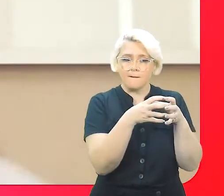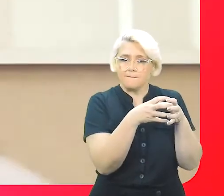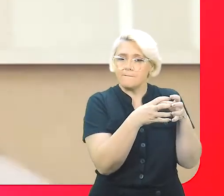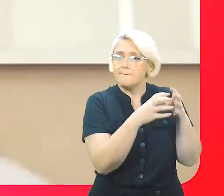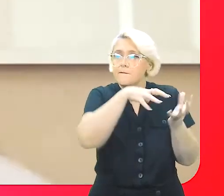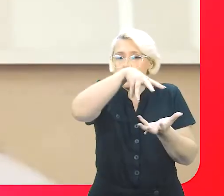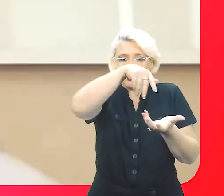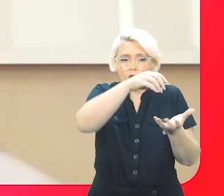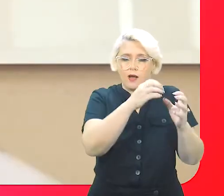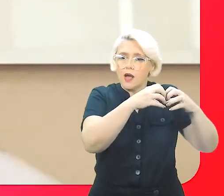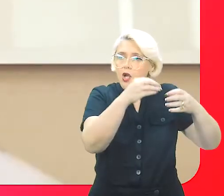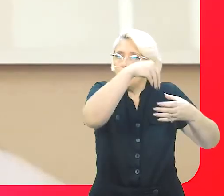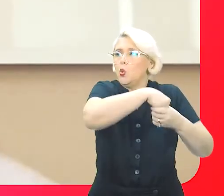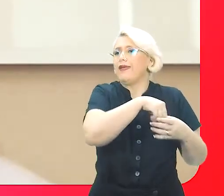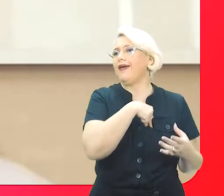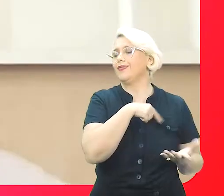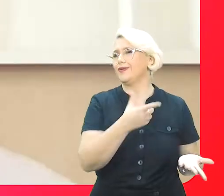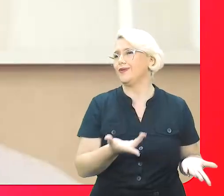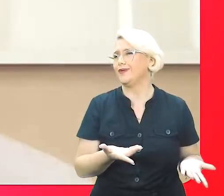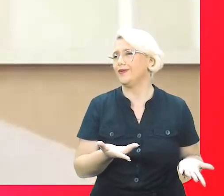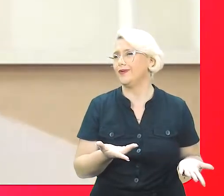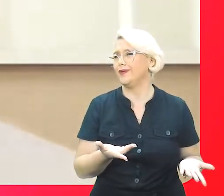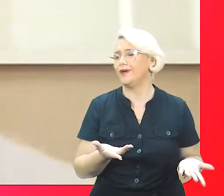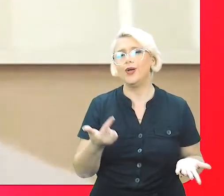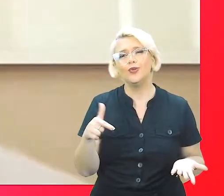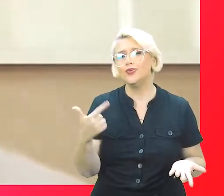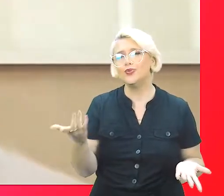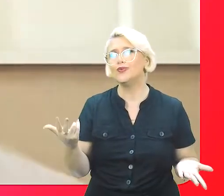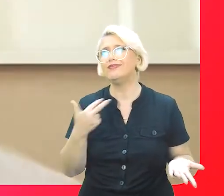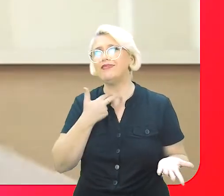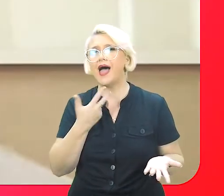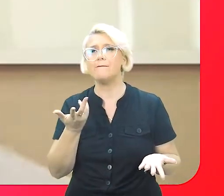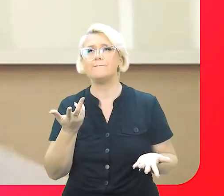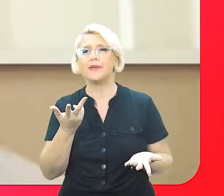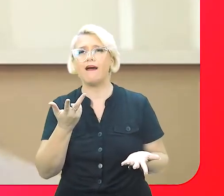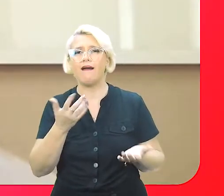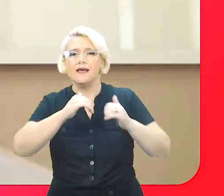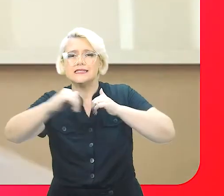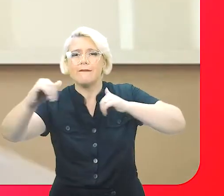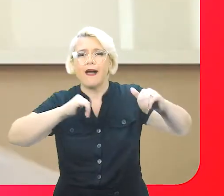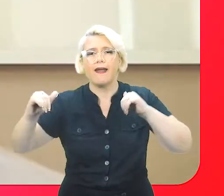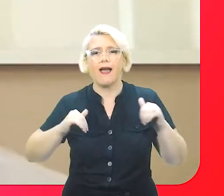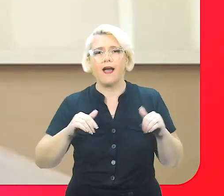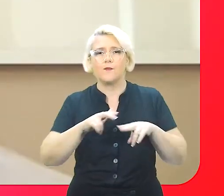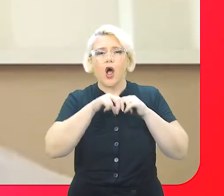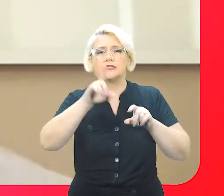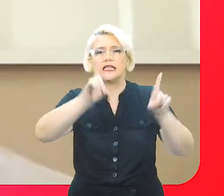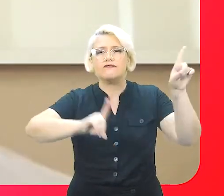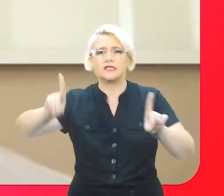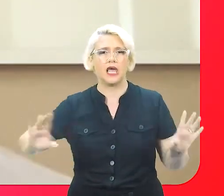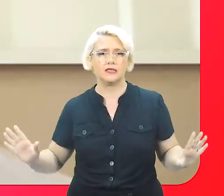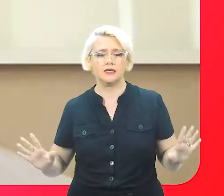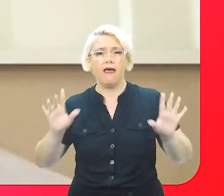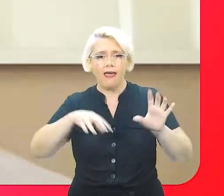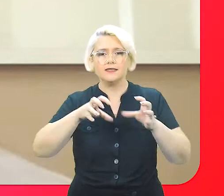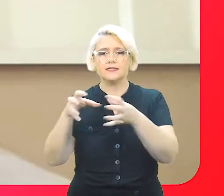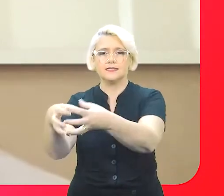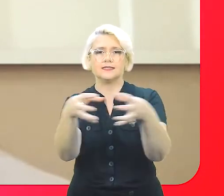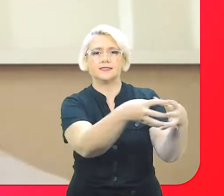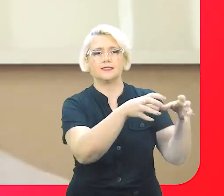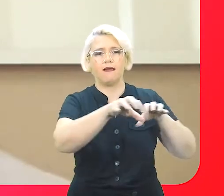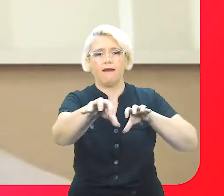mundo. Nós não temos o direito de diferenciar pela deficiência. Isso é